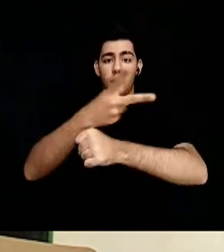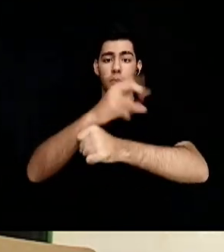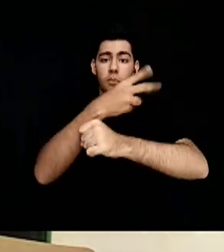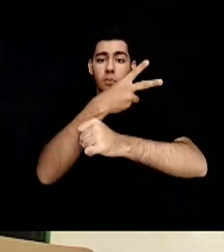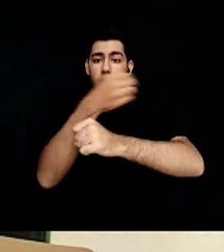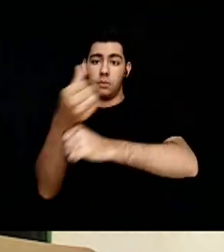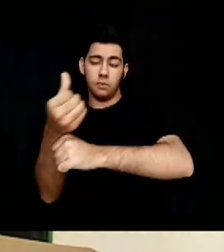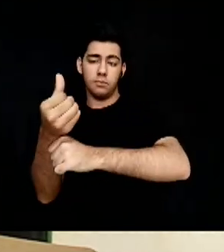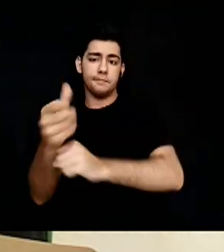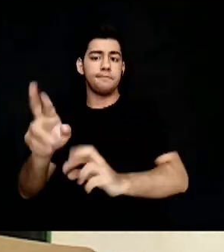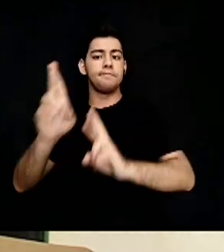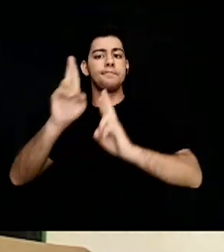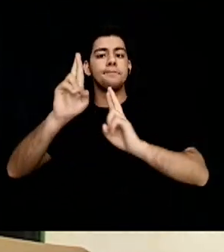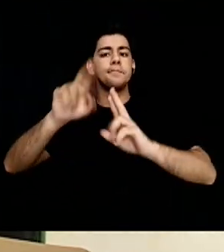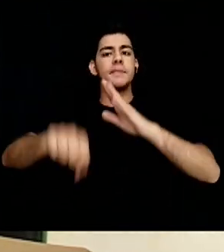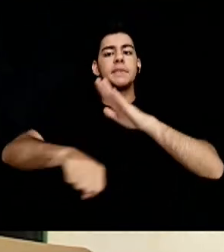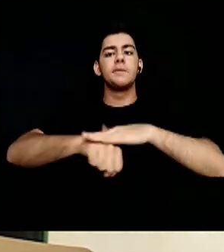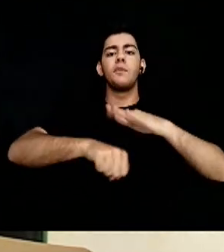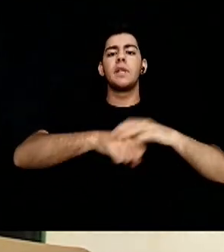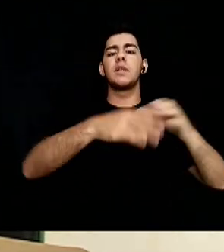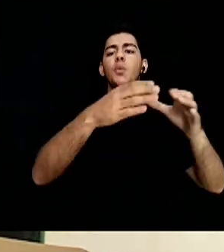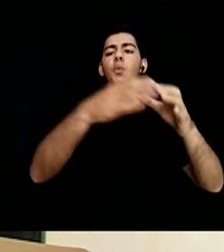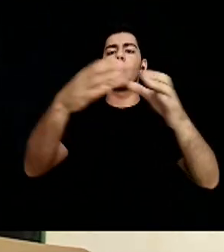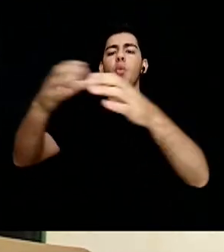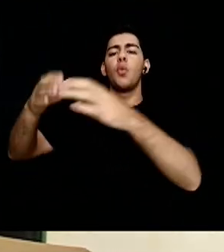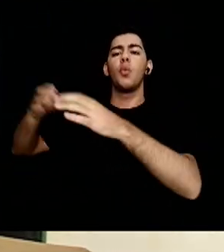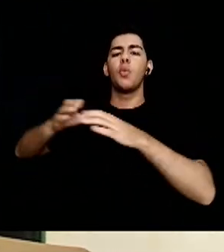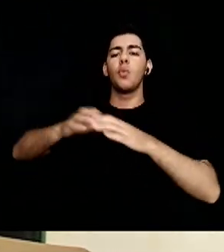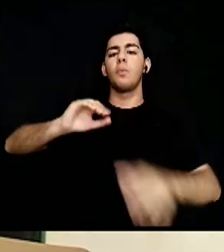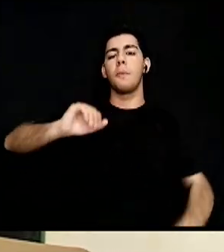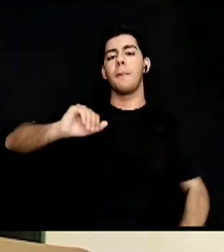montar novas turmas, né? Em outros dias.